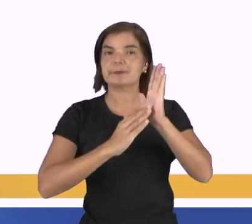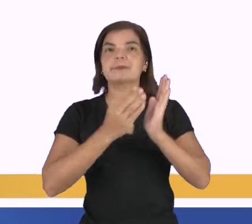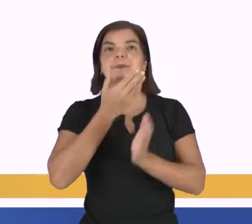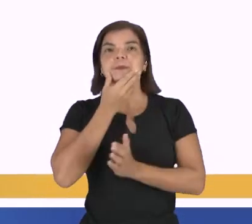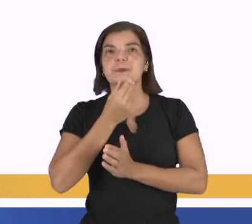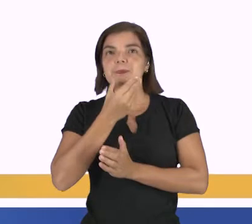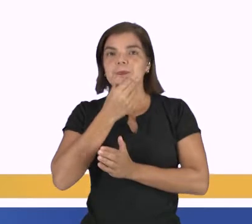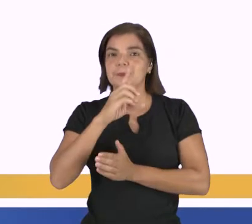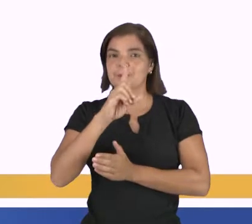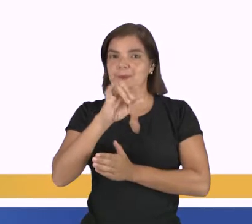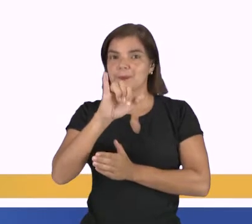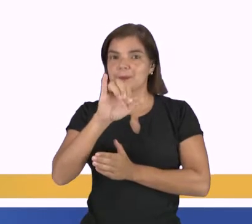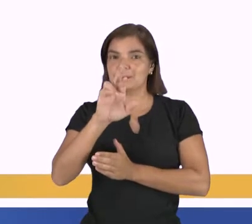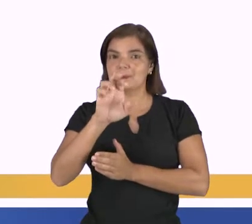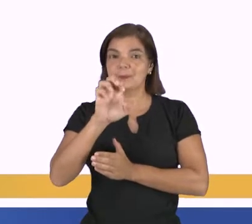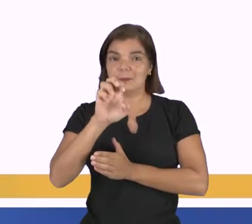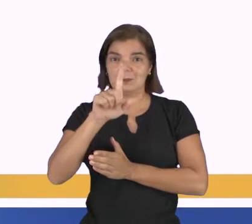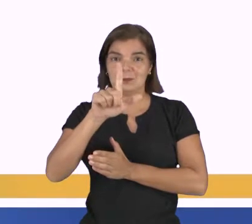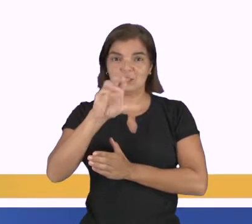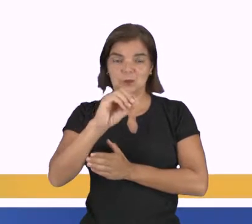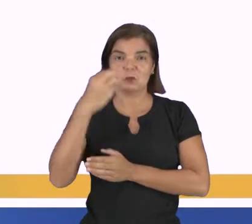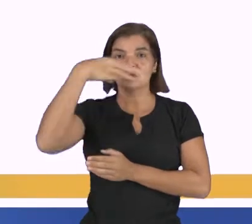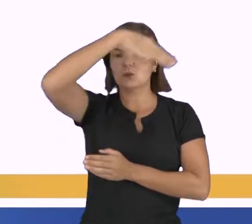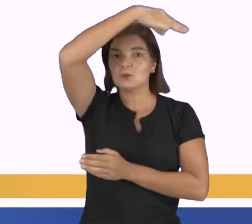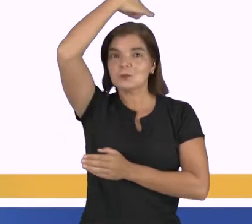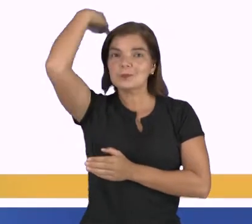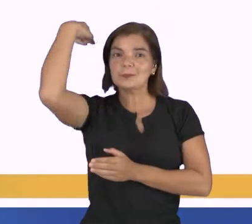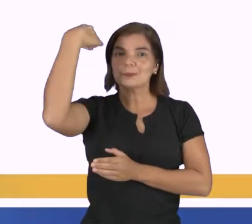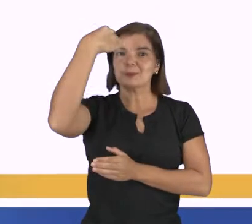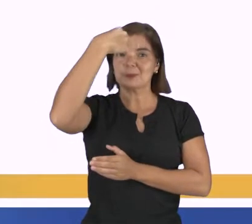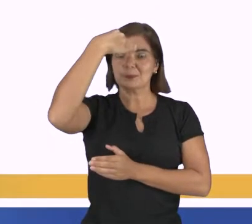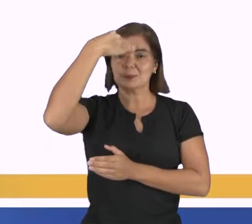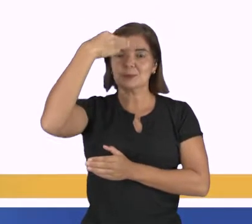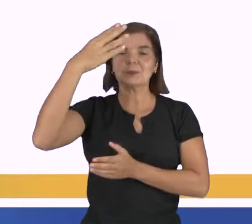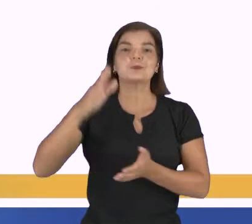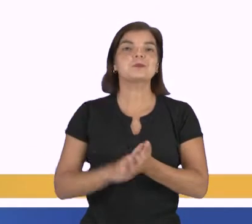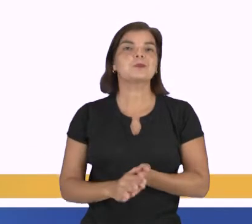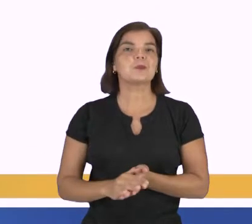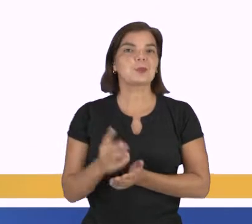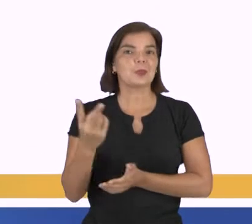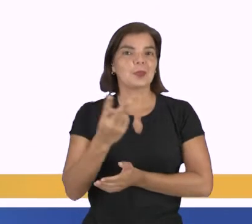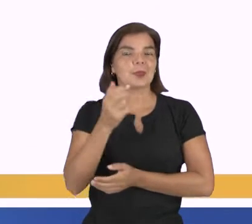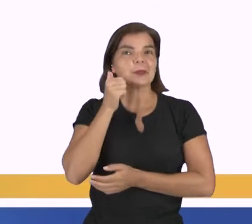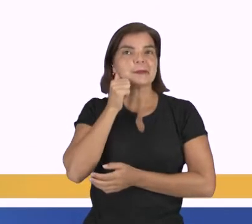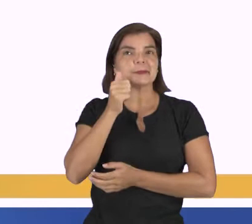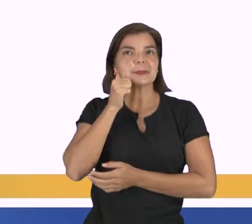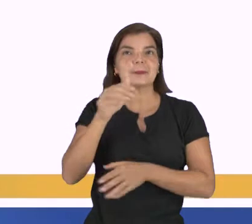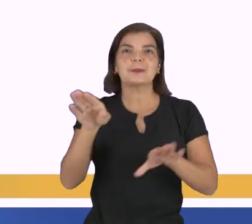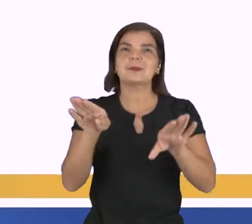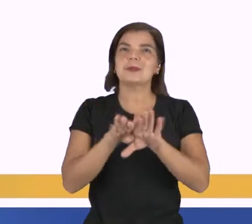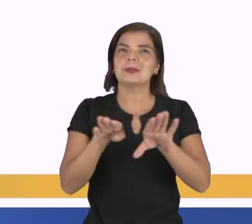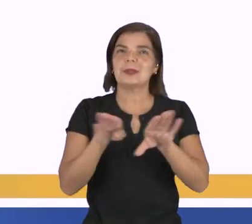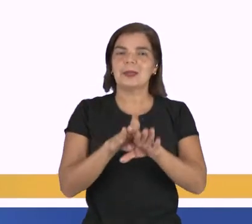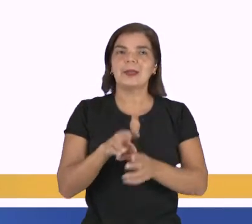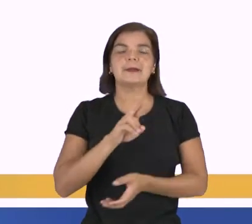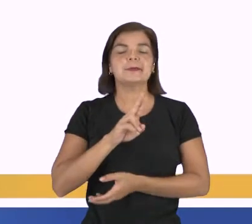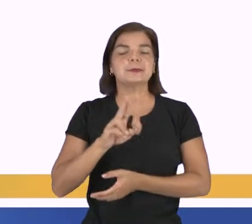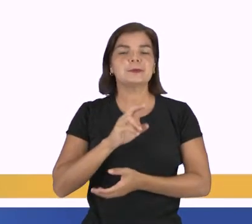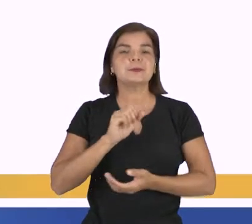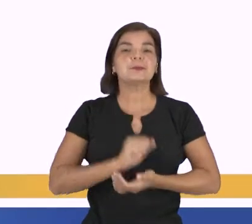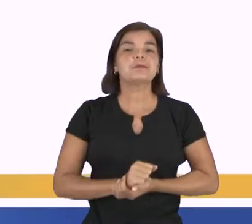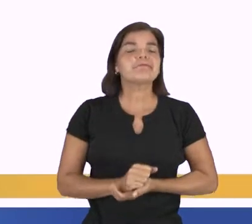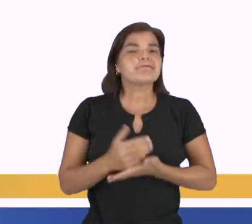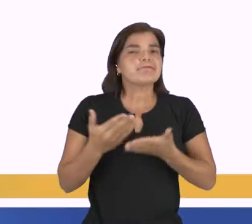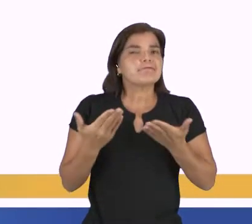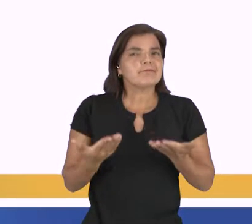Diego Rivera, né, um mexicano. O Diego Rivera é o par romântico da Frida Kahlo, se vocês já ouviram falar esse nome.